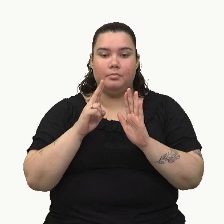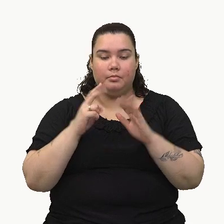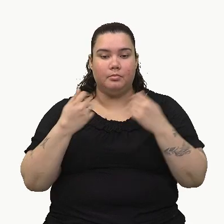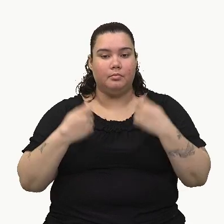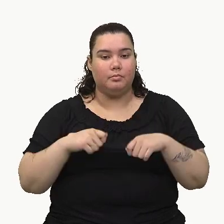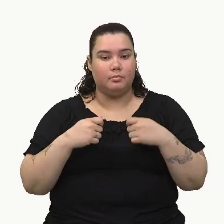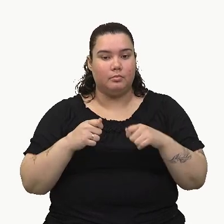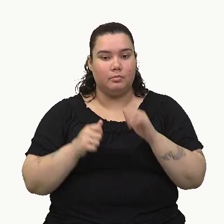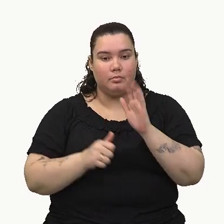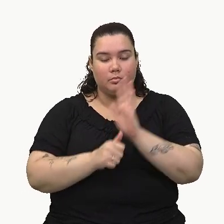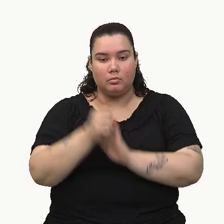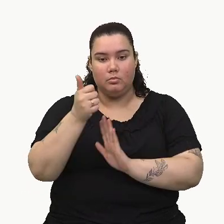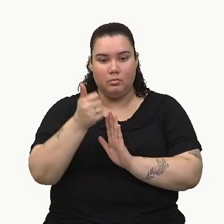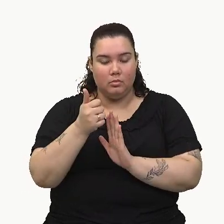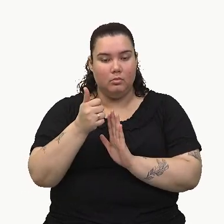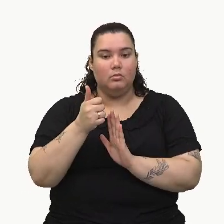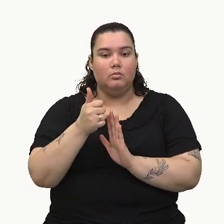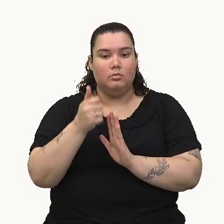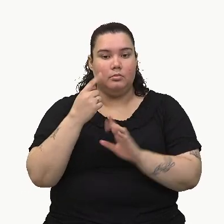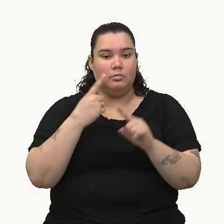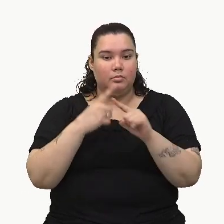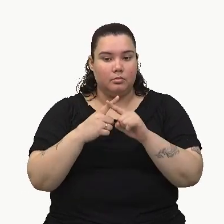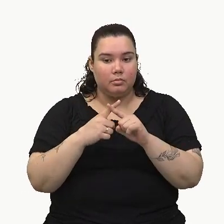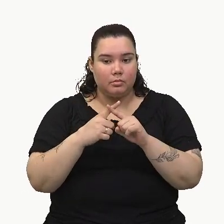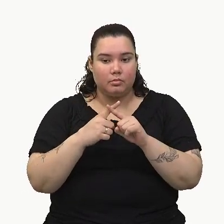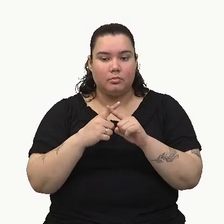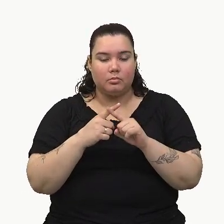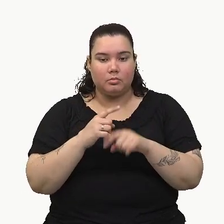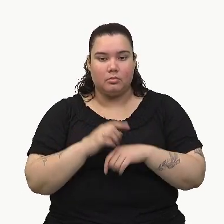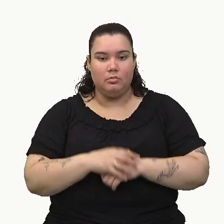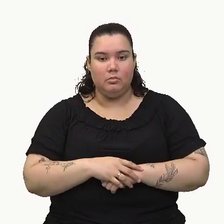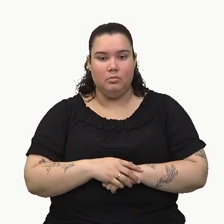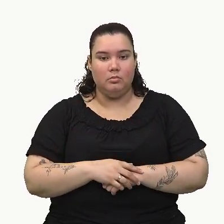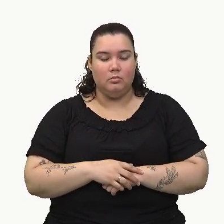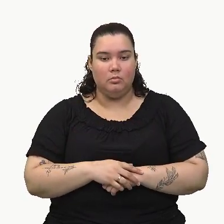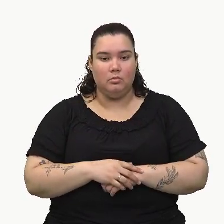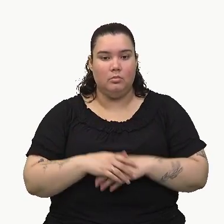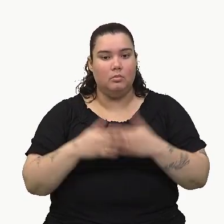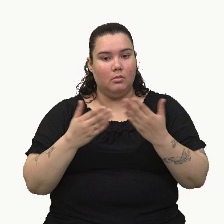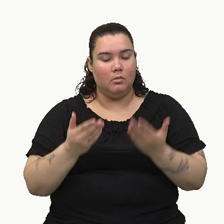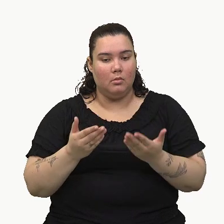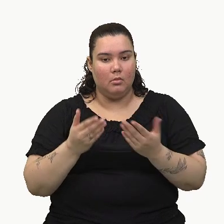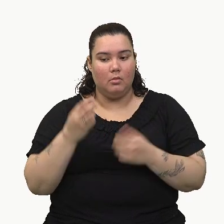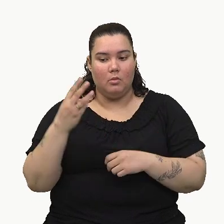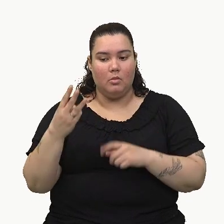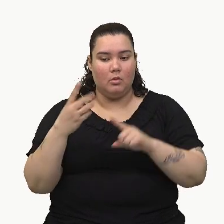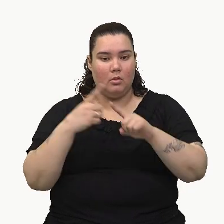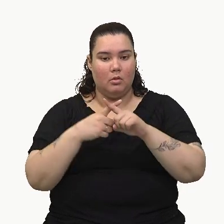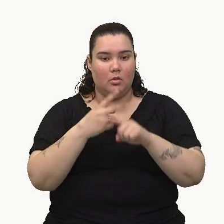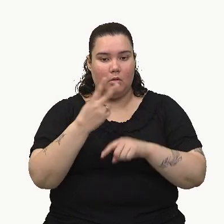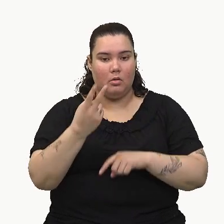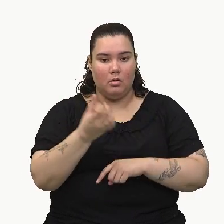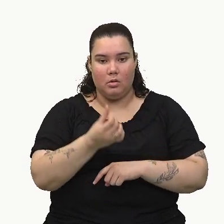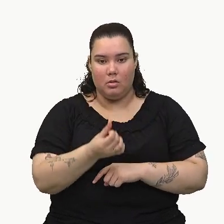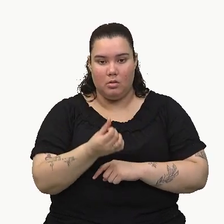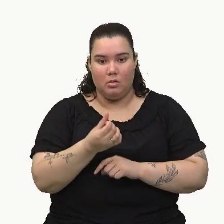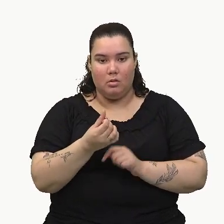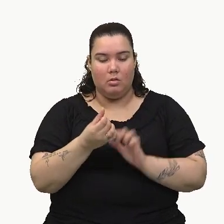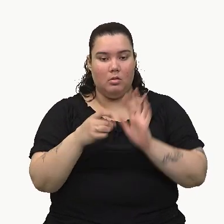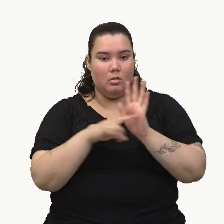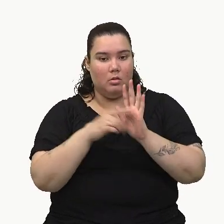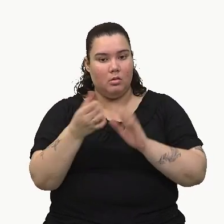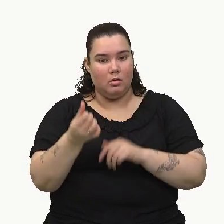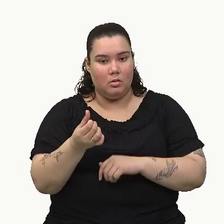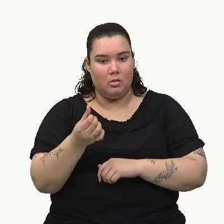deve resolver primeiro a multiplicação. Sendo assim, então, 3 vezes 2 é 6, 6